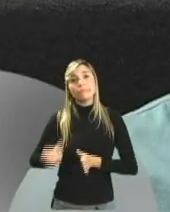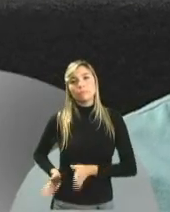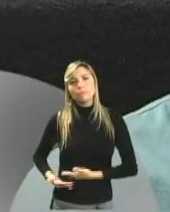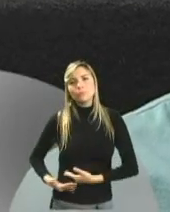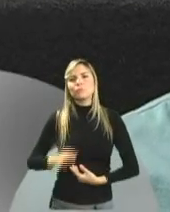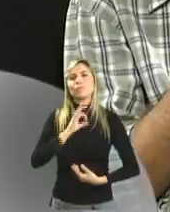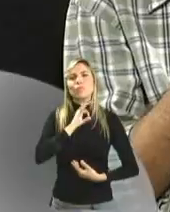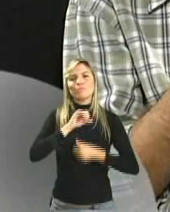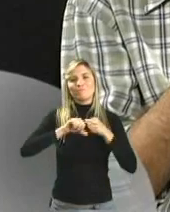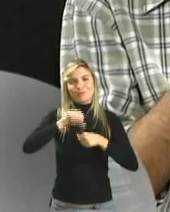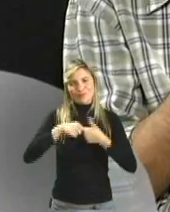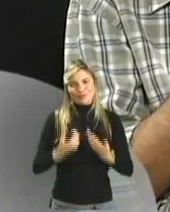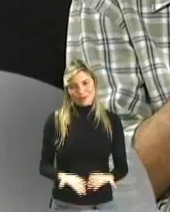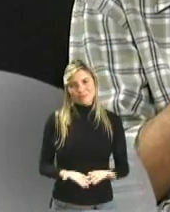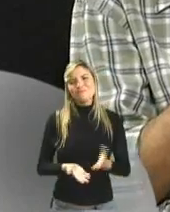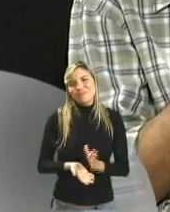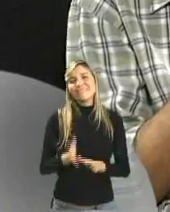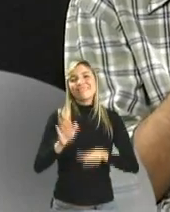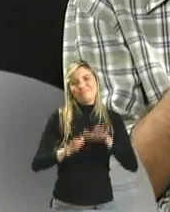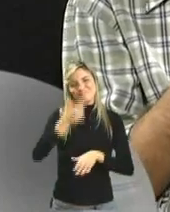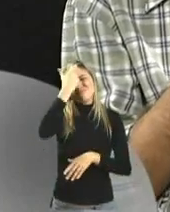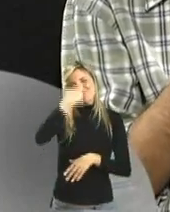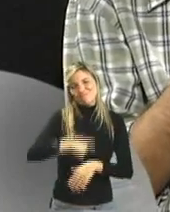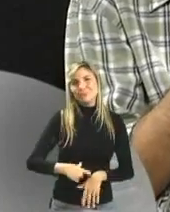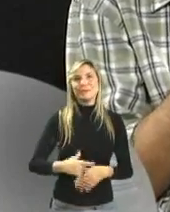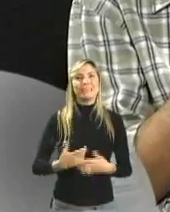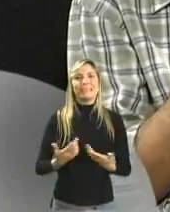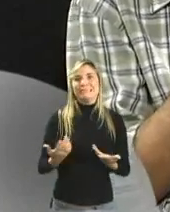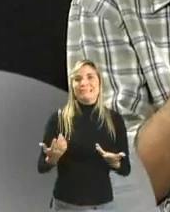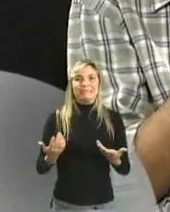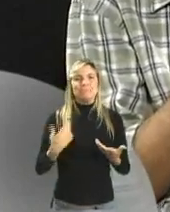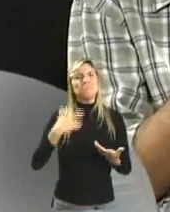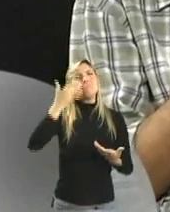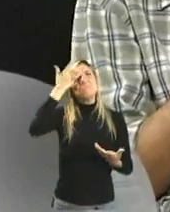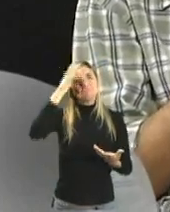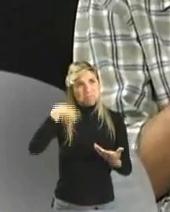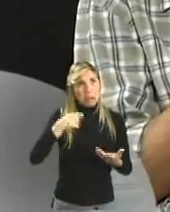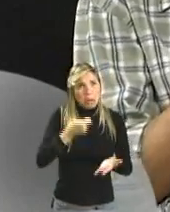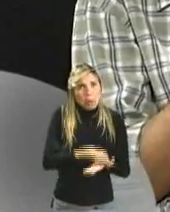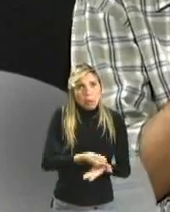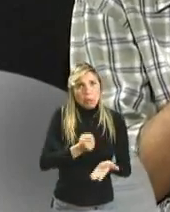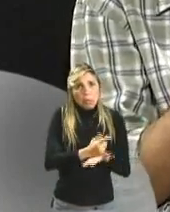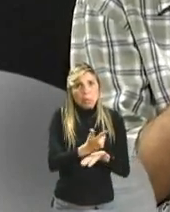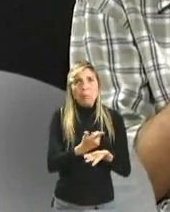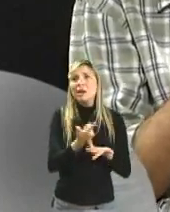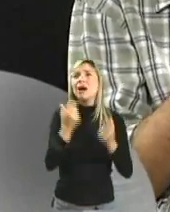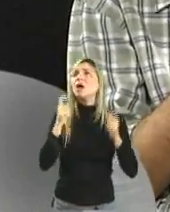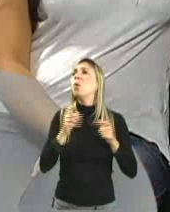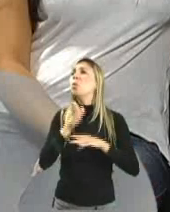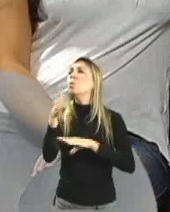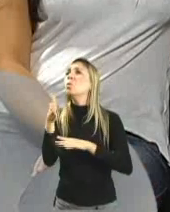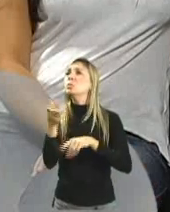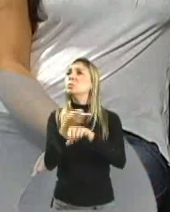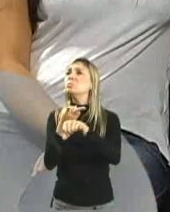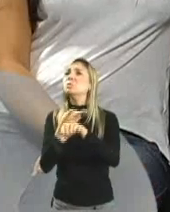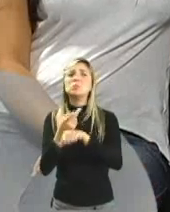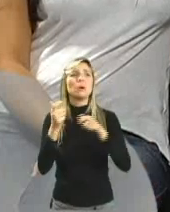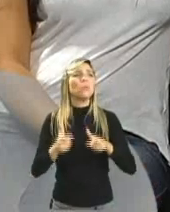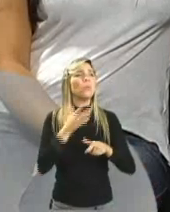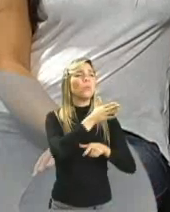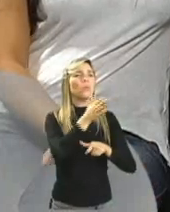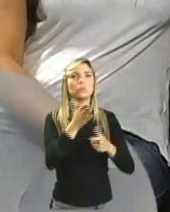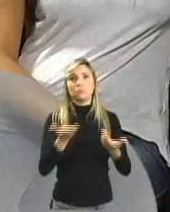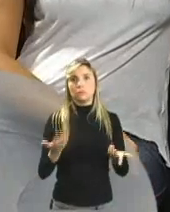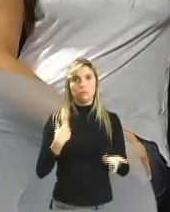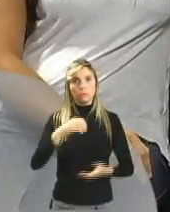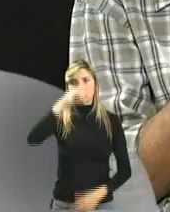atuação. Para que não aconteça isso, né? Às vezes o paciente ele está sem essa referência, ele não sabe a quem buscar, a